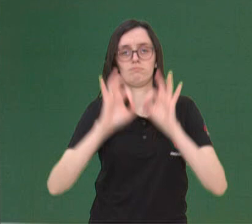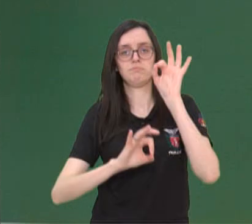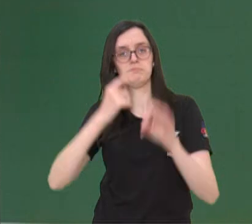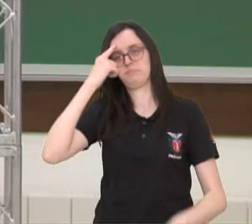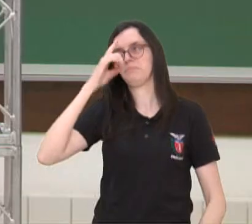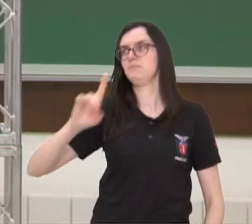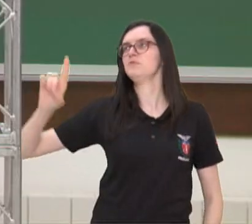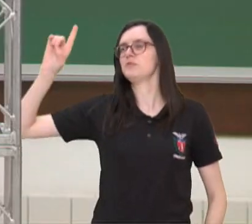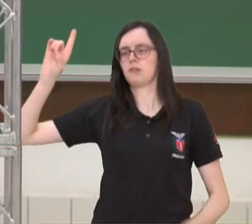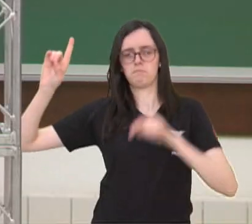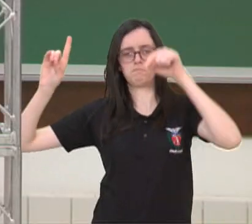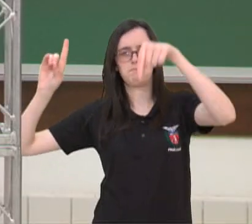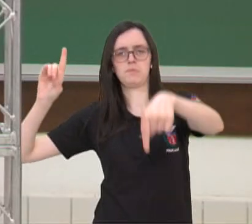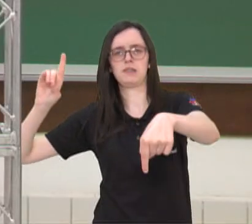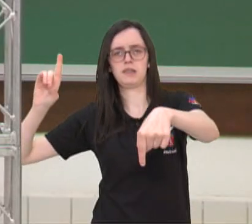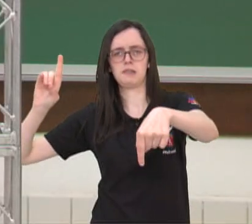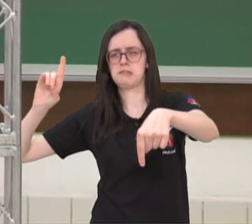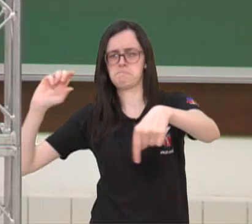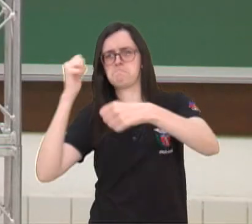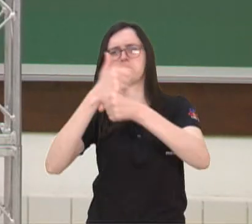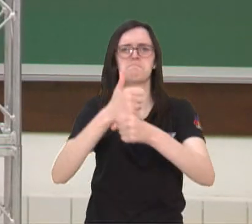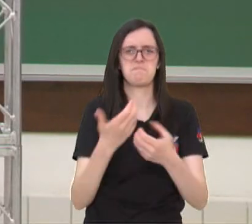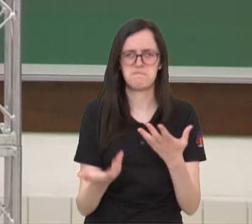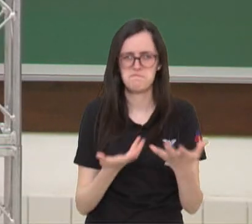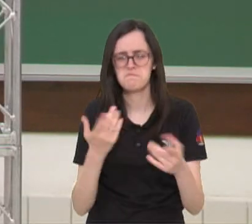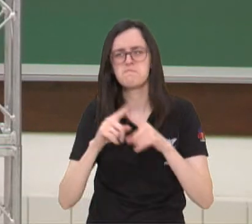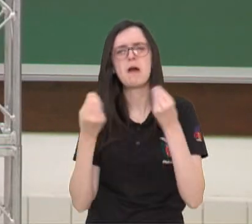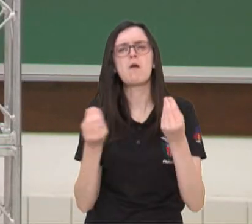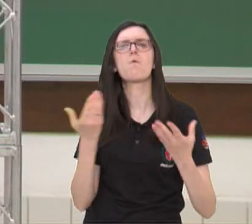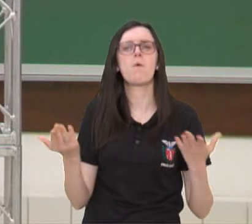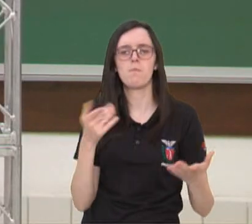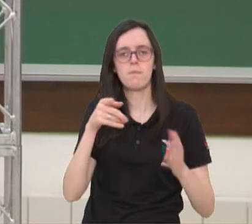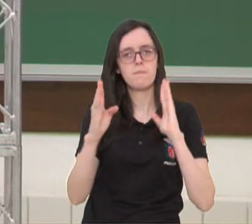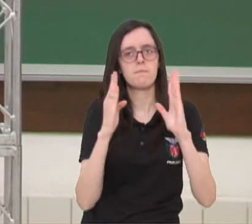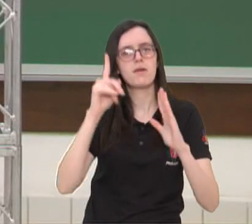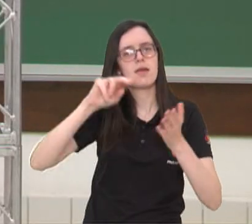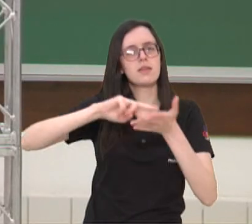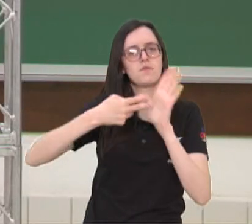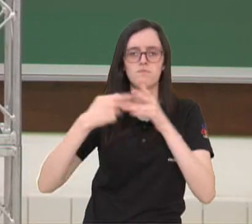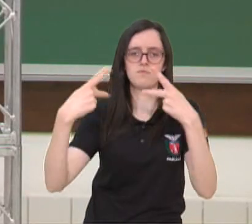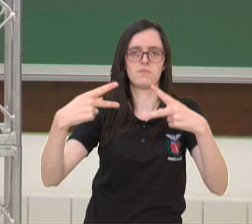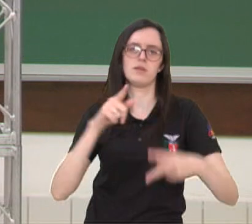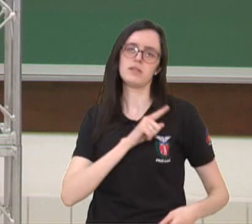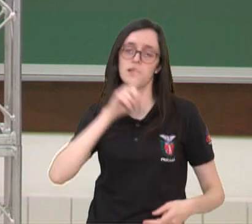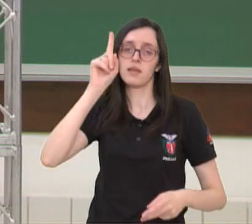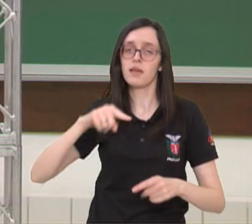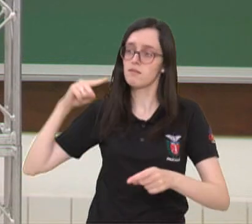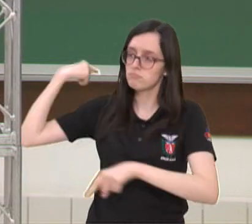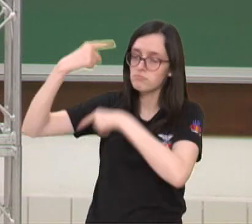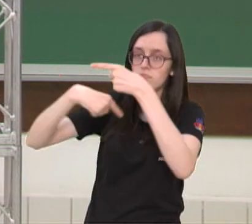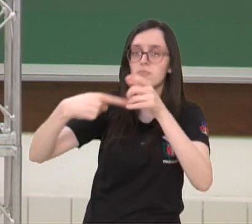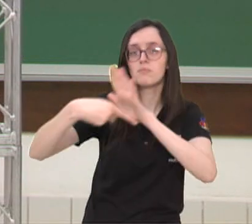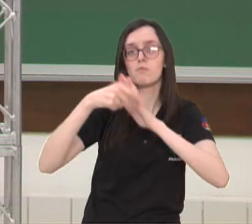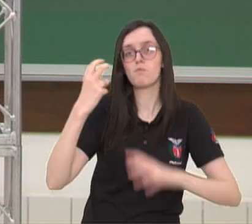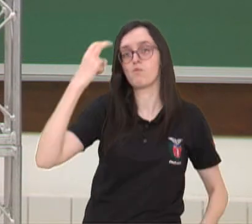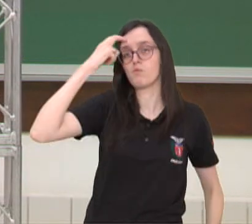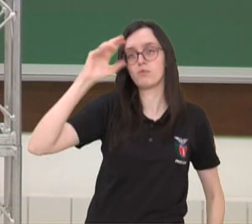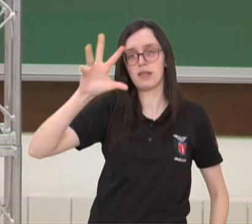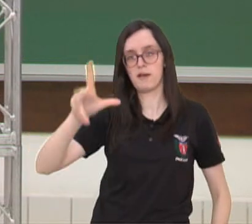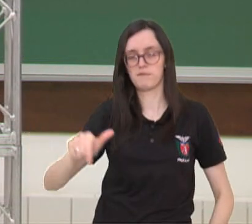organização política e o que isso representava para aquele período enquanto herança cultural do continente